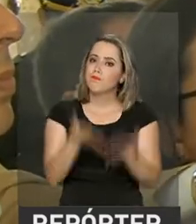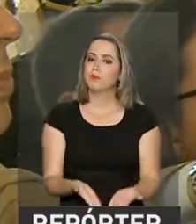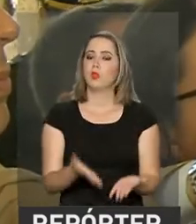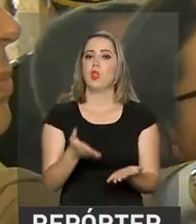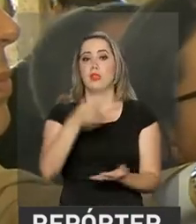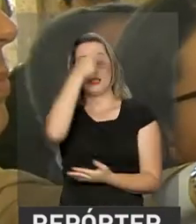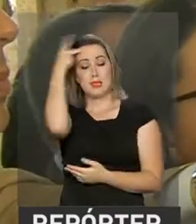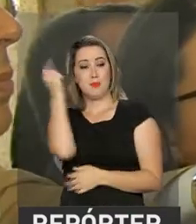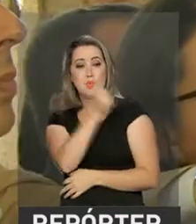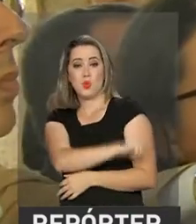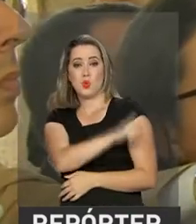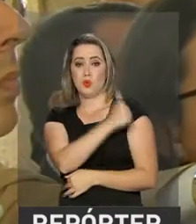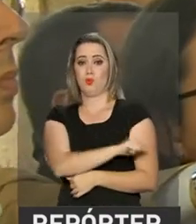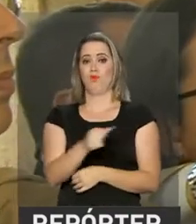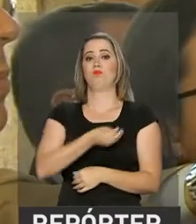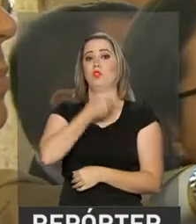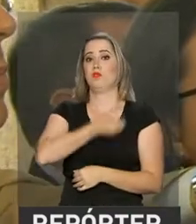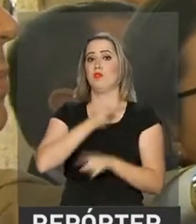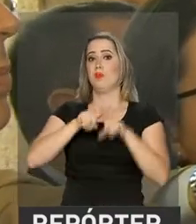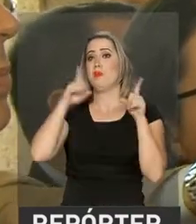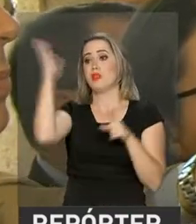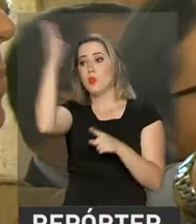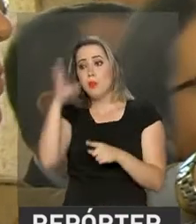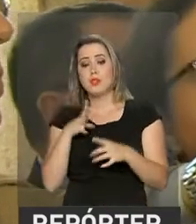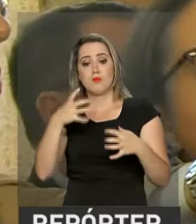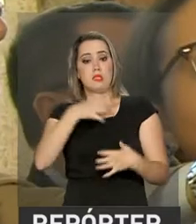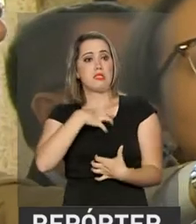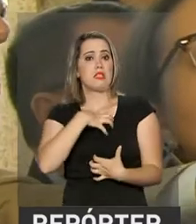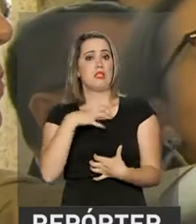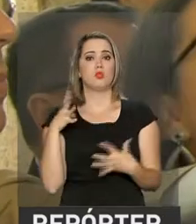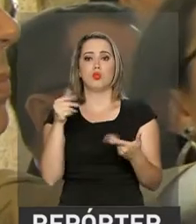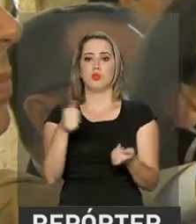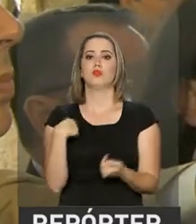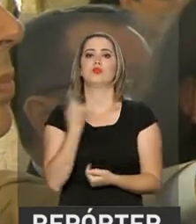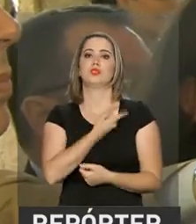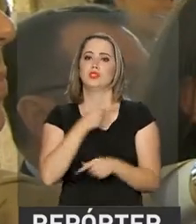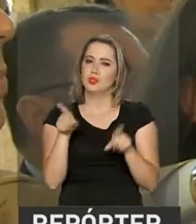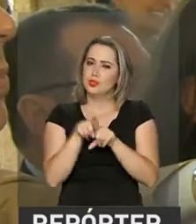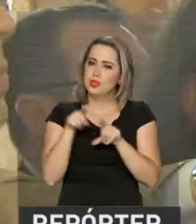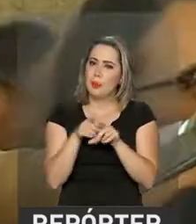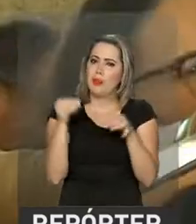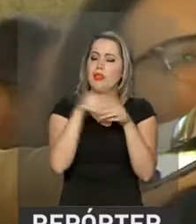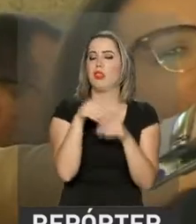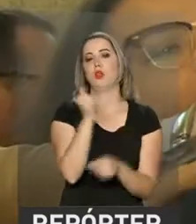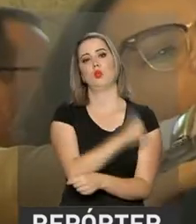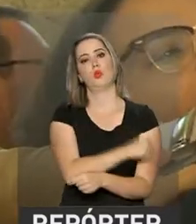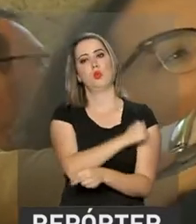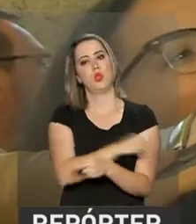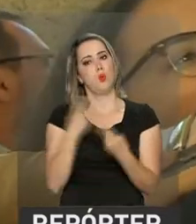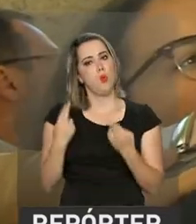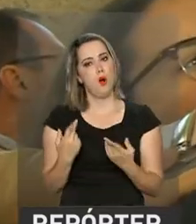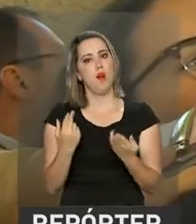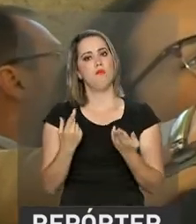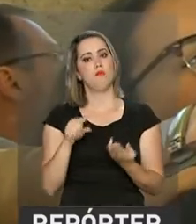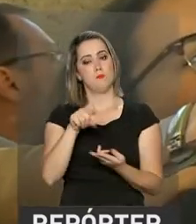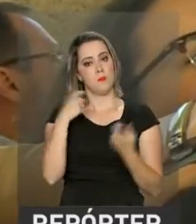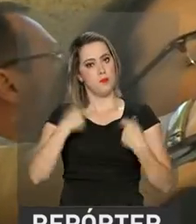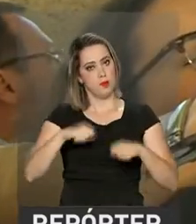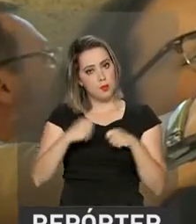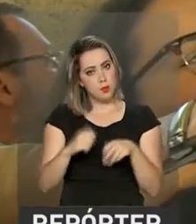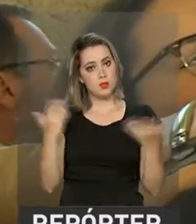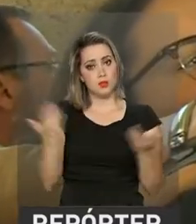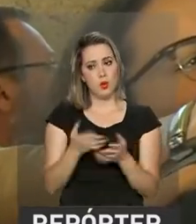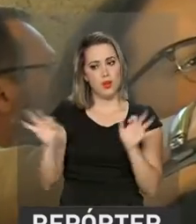os cariocas vivem, mas todo o Brasil sente. Porque a gente é um pouco carioca, não tem jeito. Precisa combater a